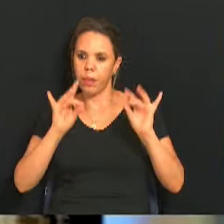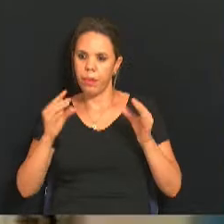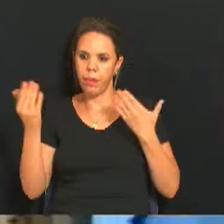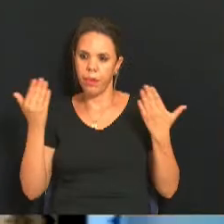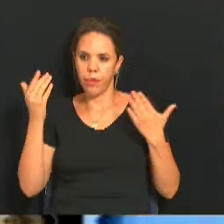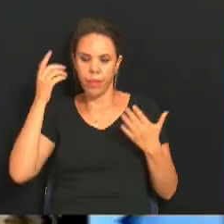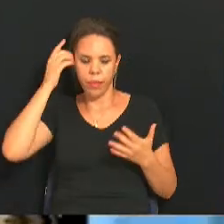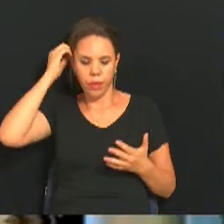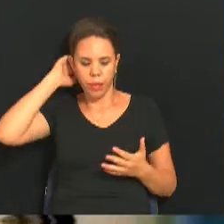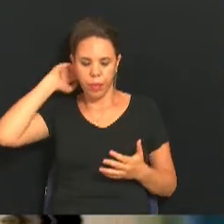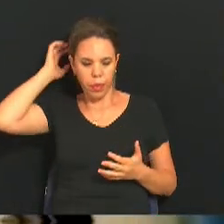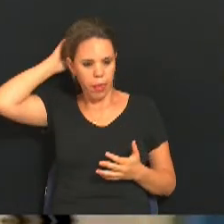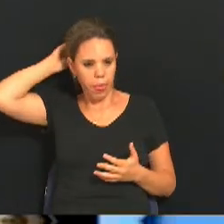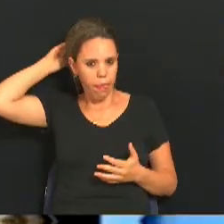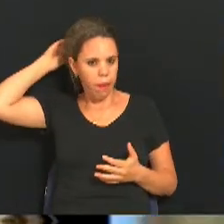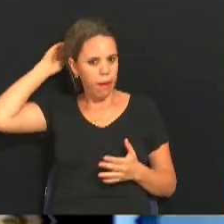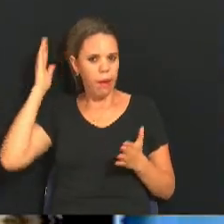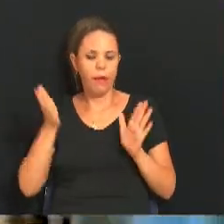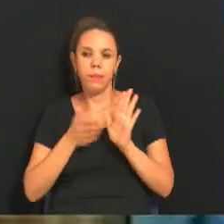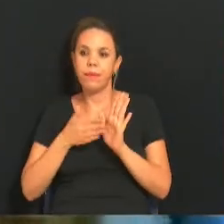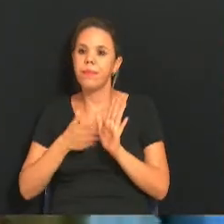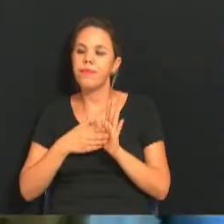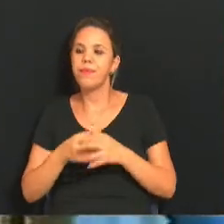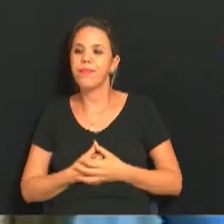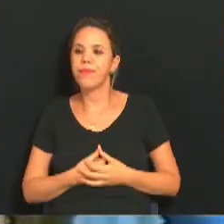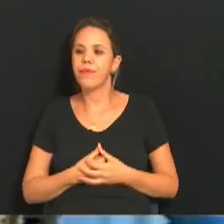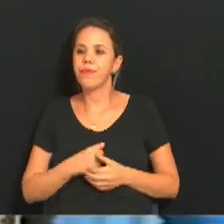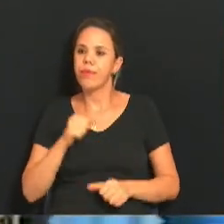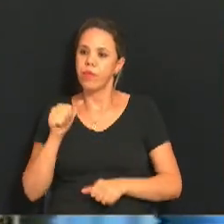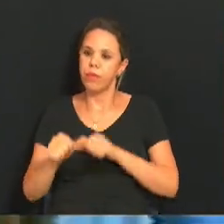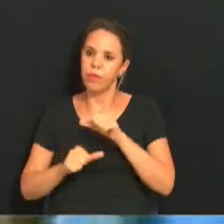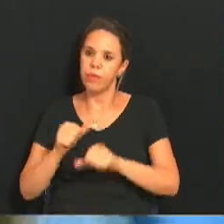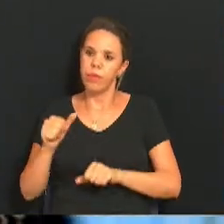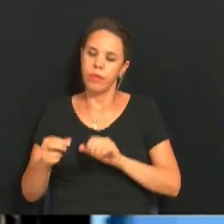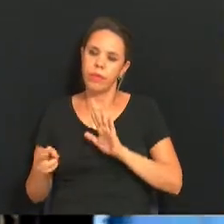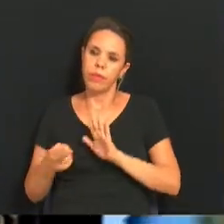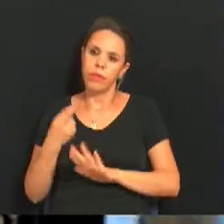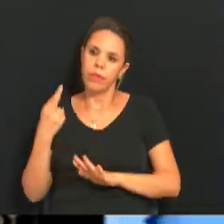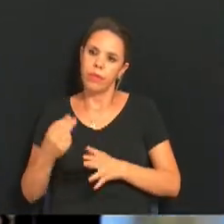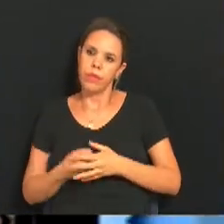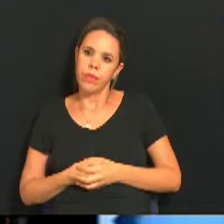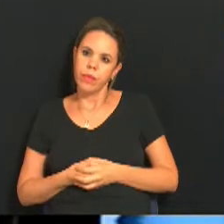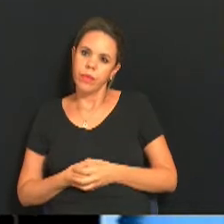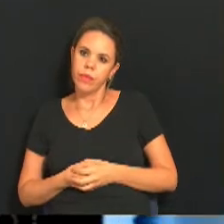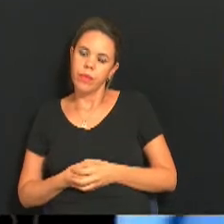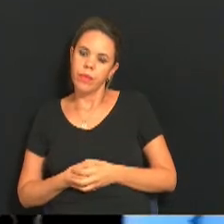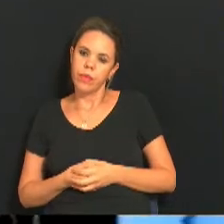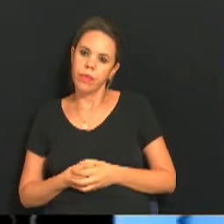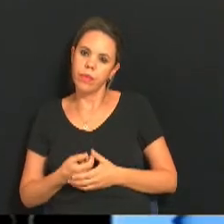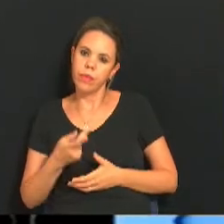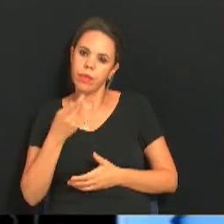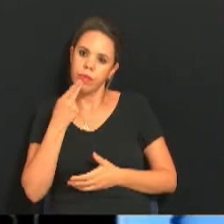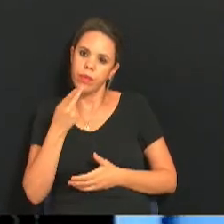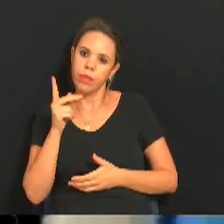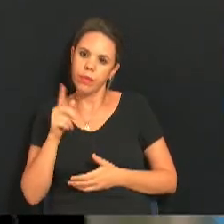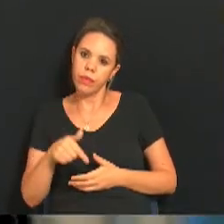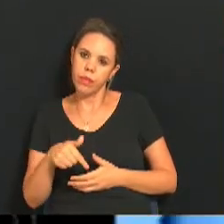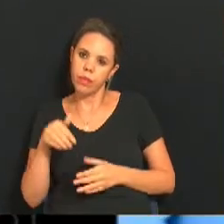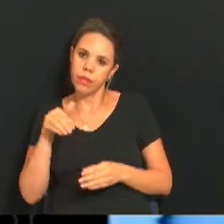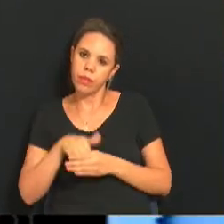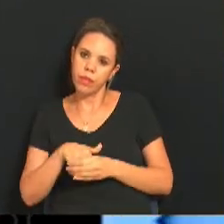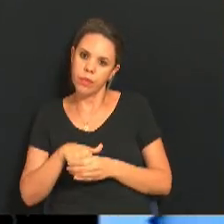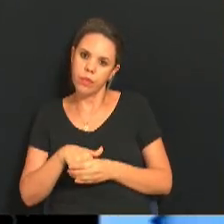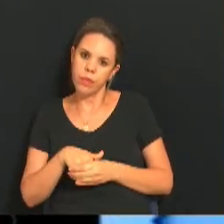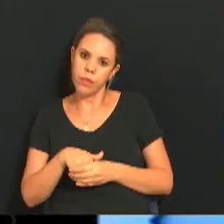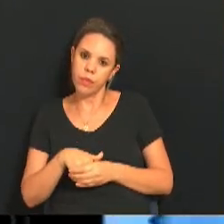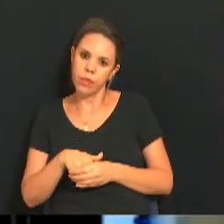foram exatamente as propostas de mudança das resoluções com a gente diz que foram votadas